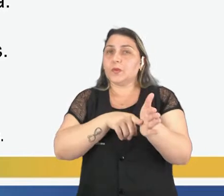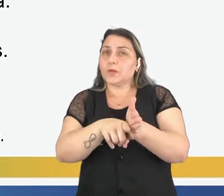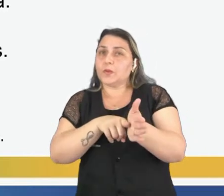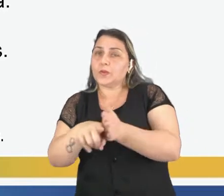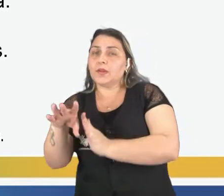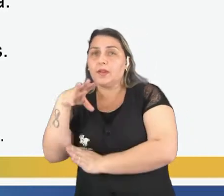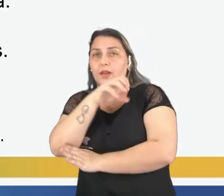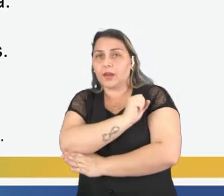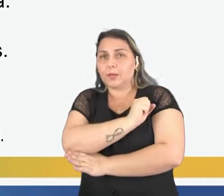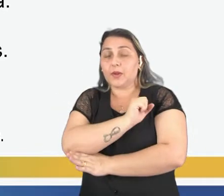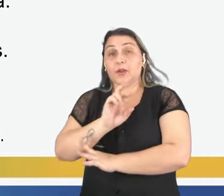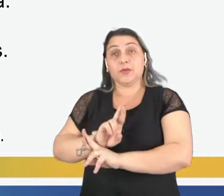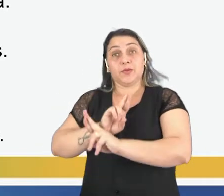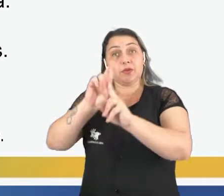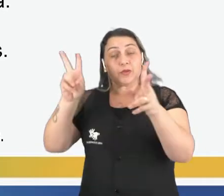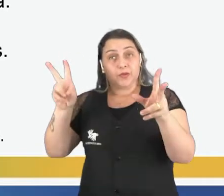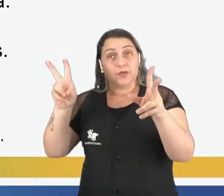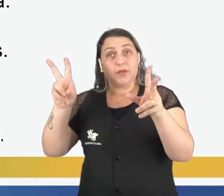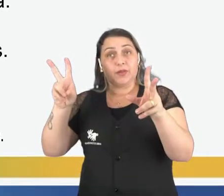rápida.